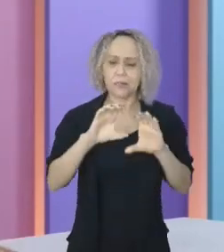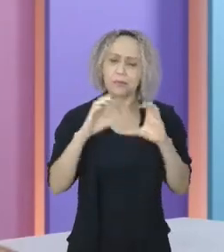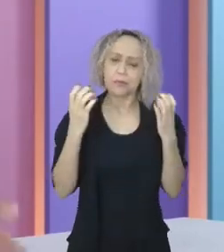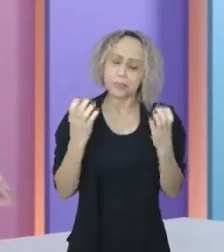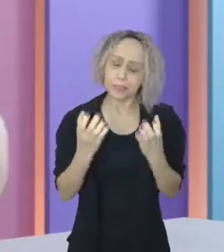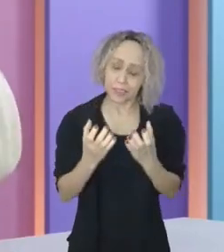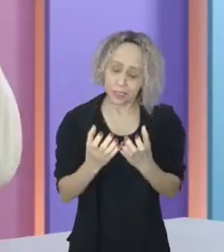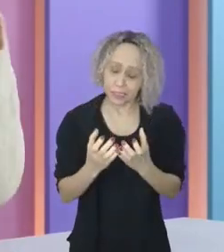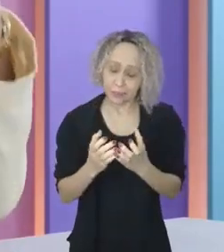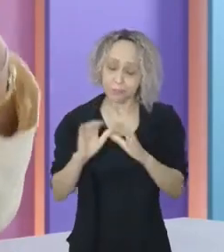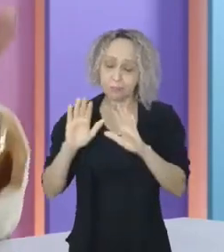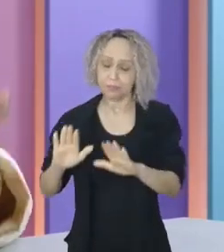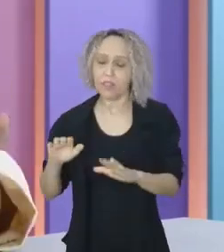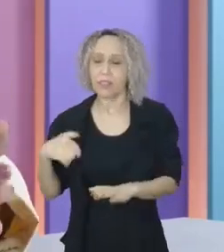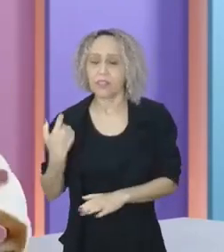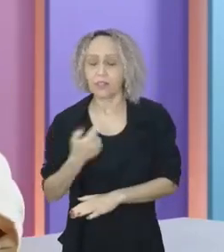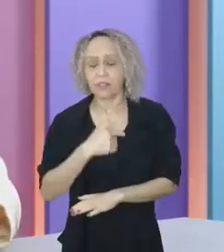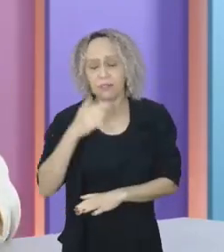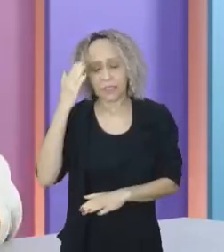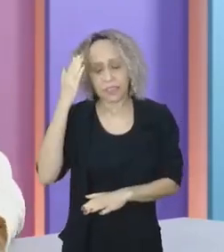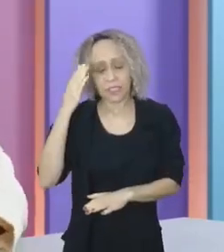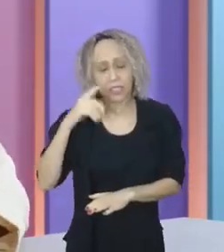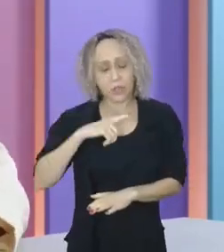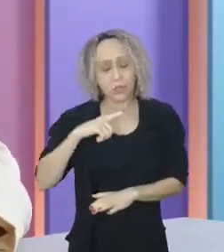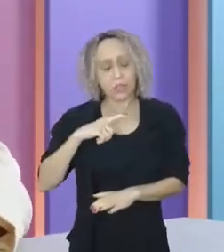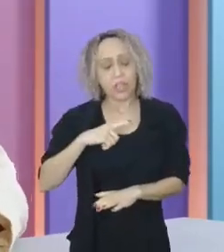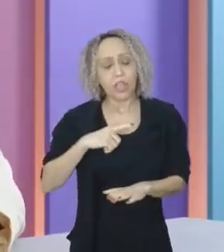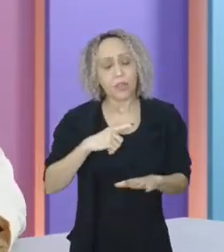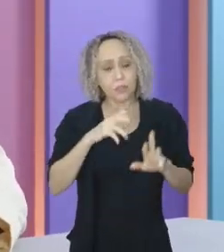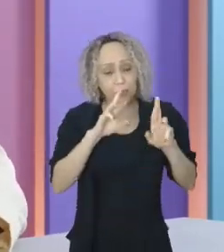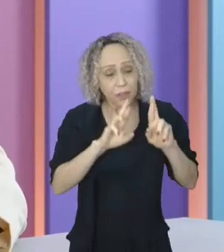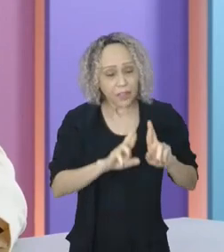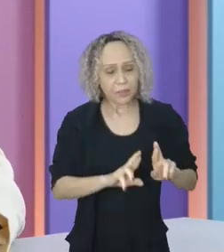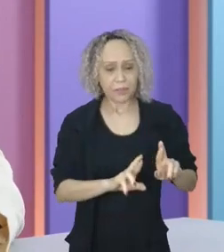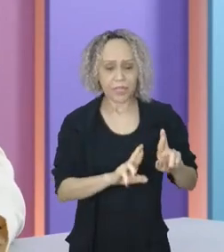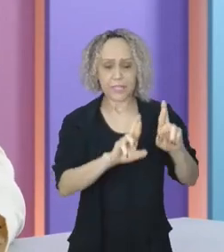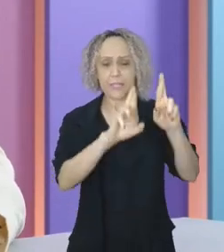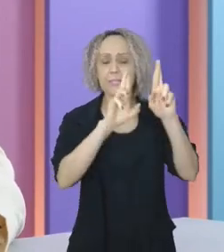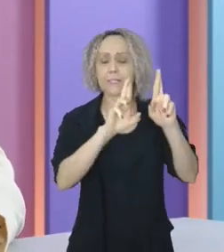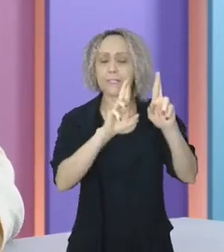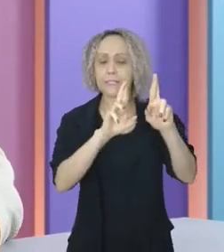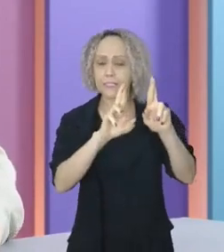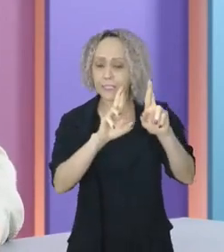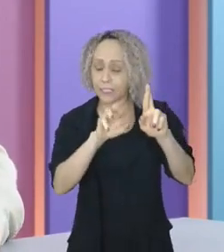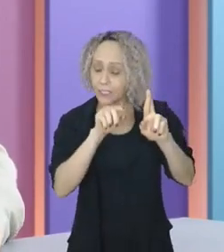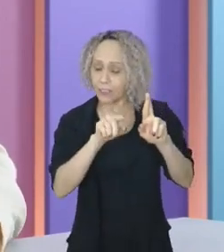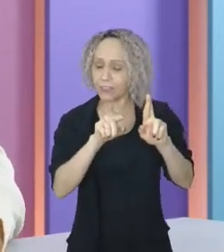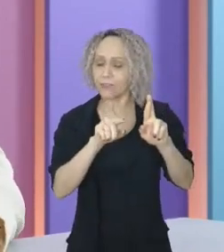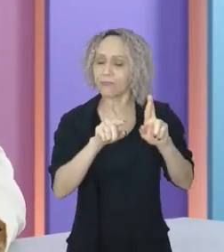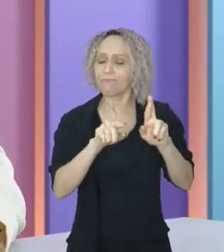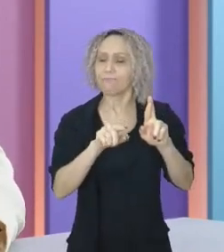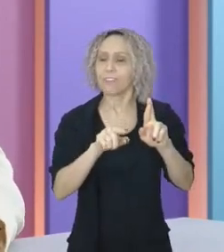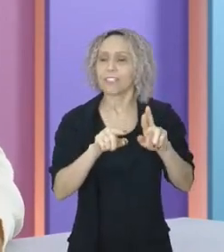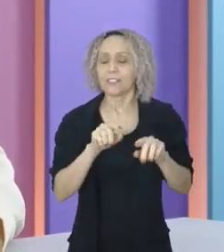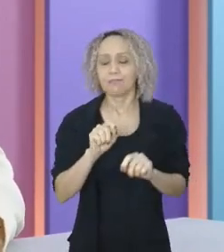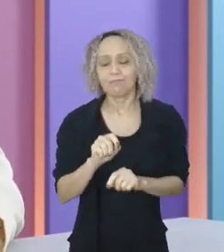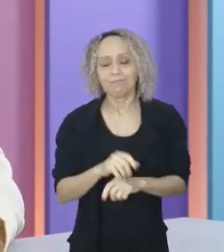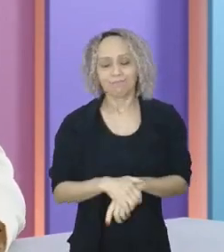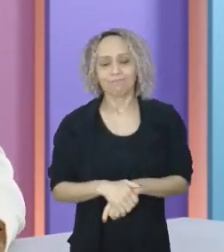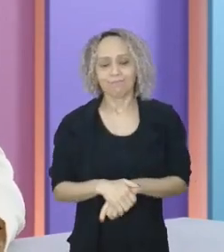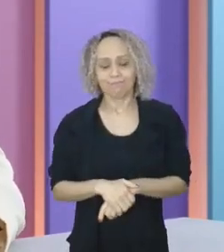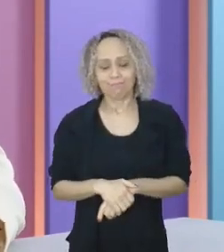esse é um desafio do conjunto da sociedade brasileira, né? Nós vimos